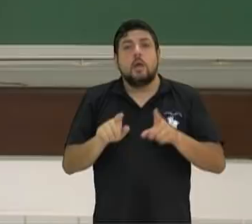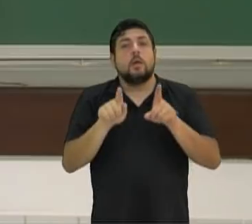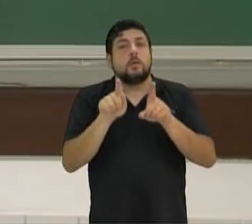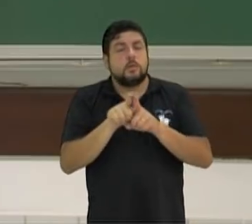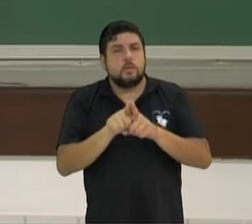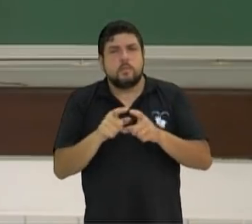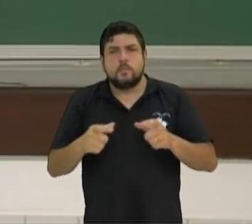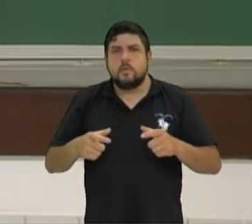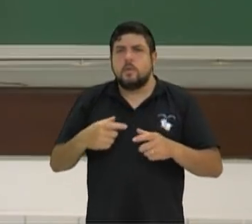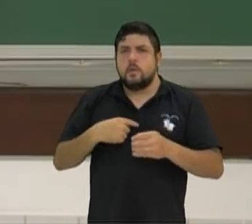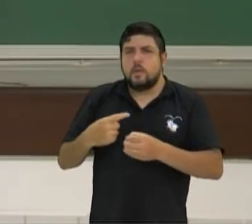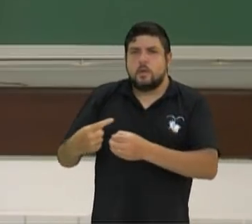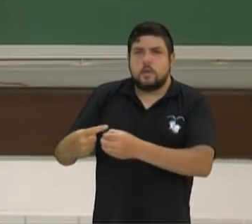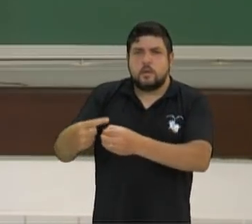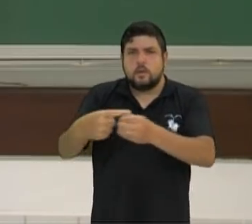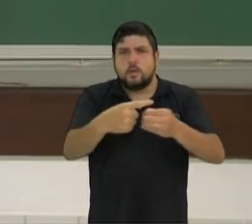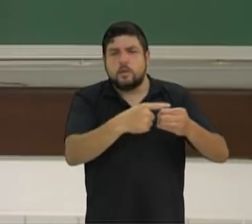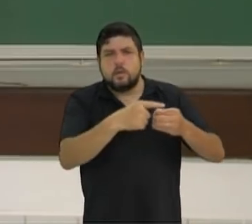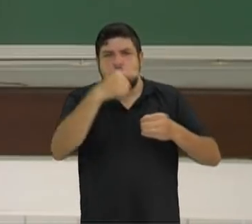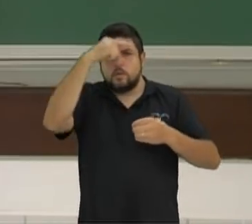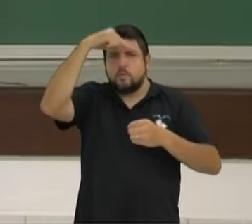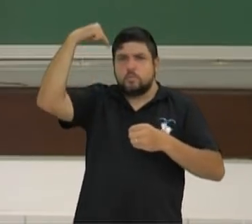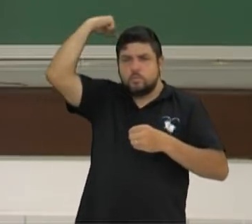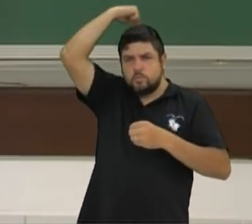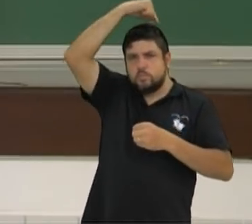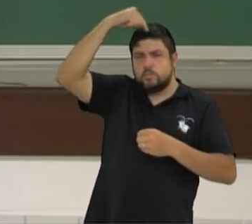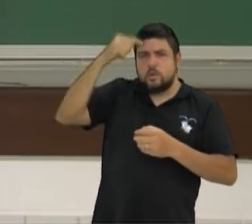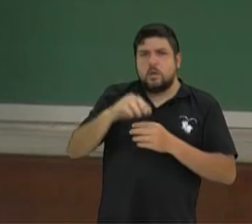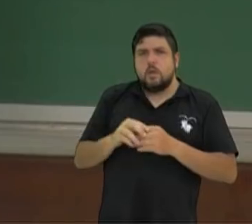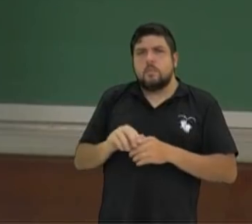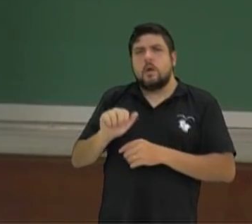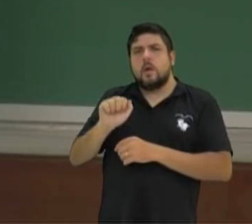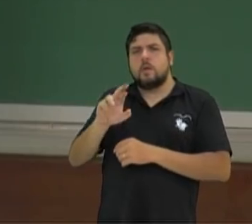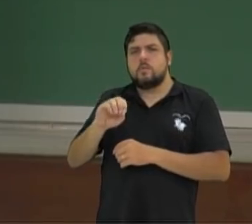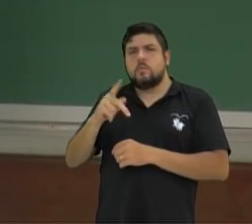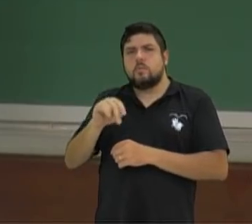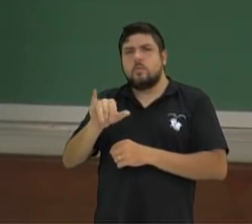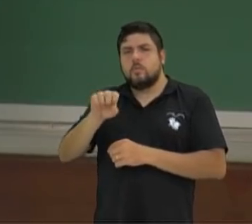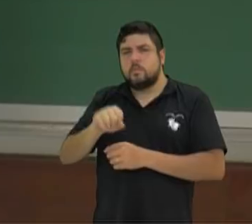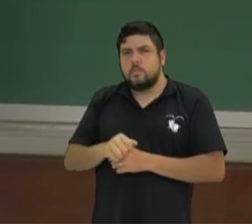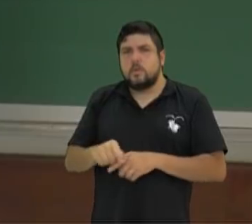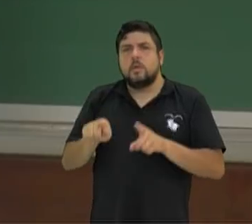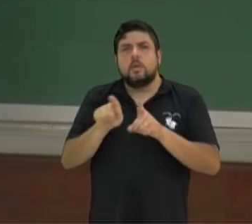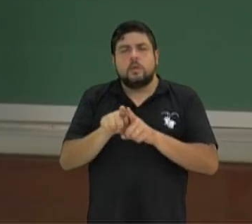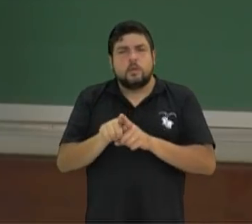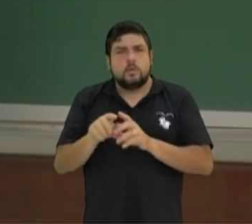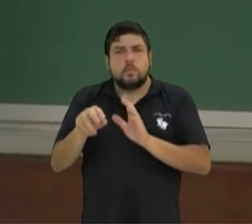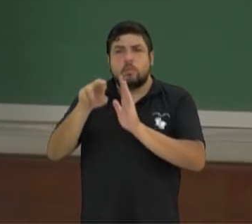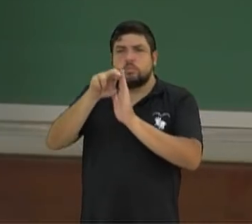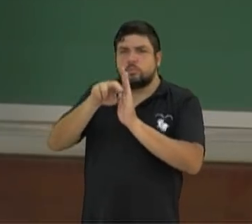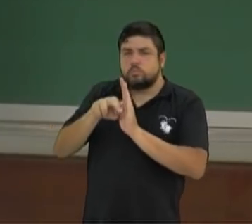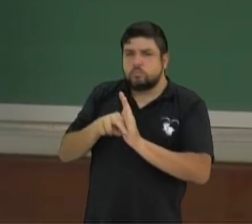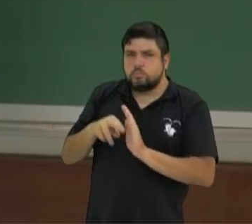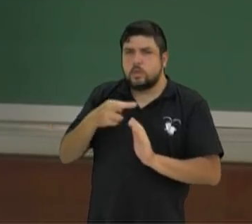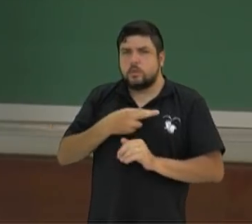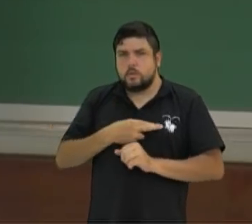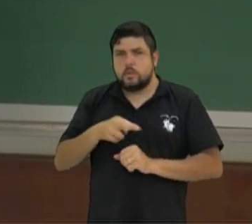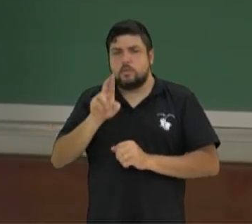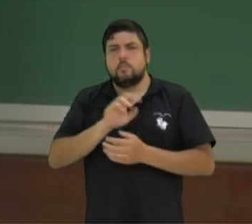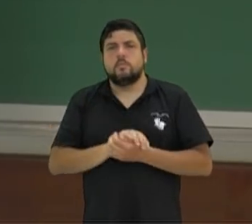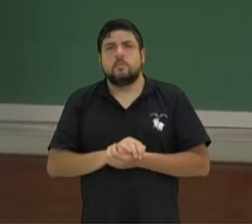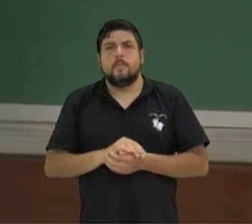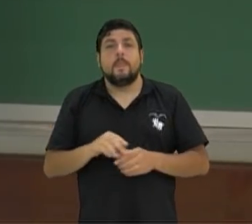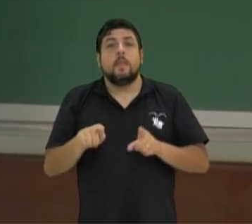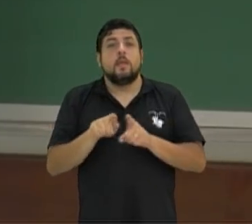as hierópolis. Aprendemos a importância dos ritos e rituais em várias religiões, descobrimos a função dos